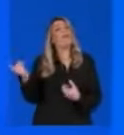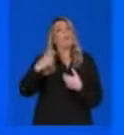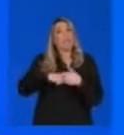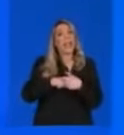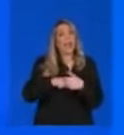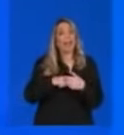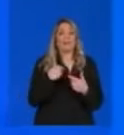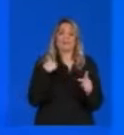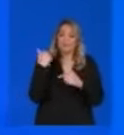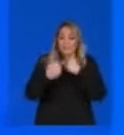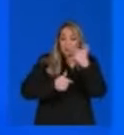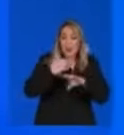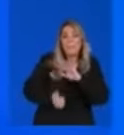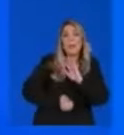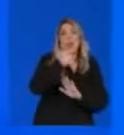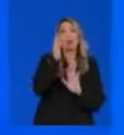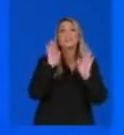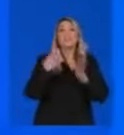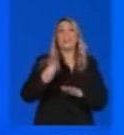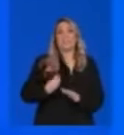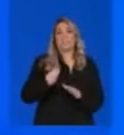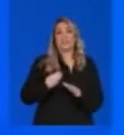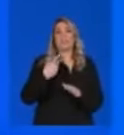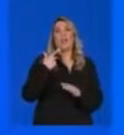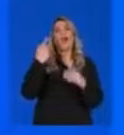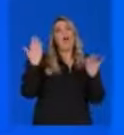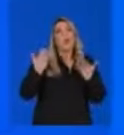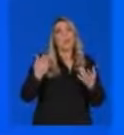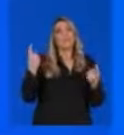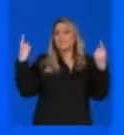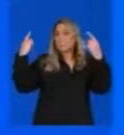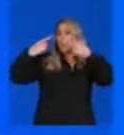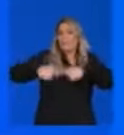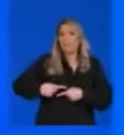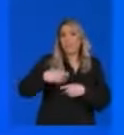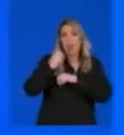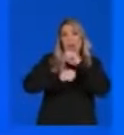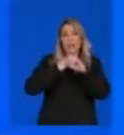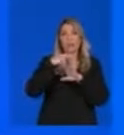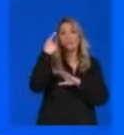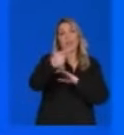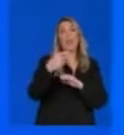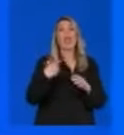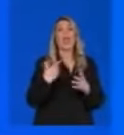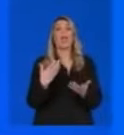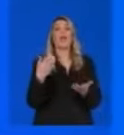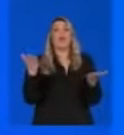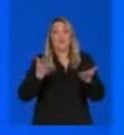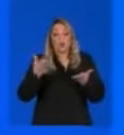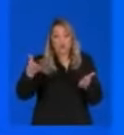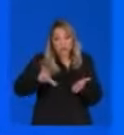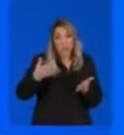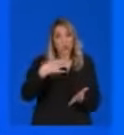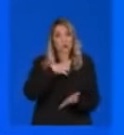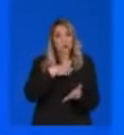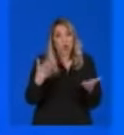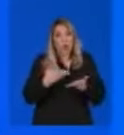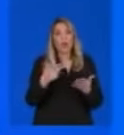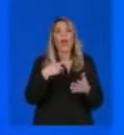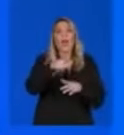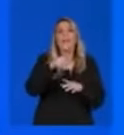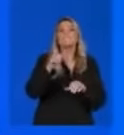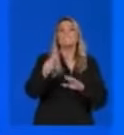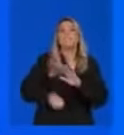já existe o grande desafio do próximo ano é botar para funcionar adequadamente os modais existentes integrá-los